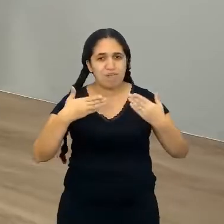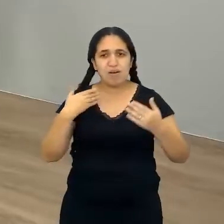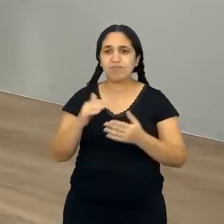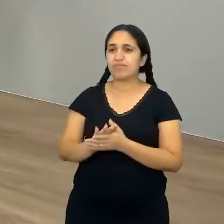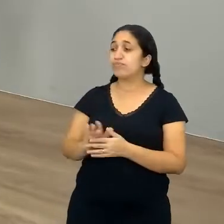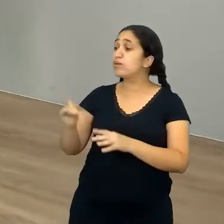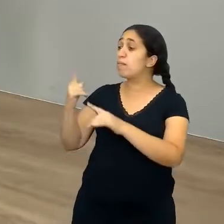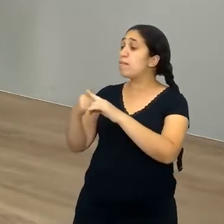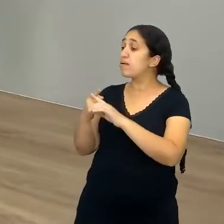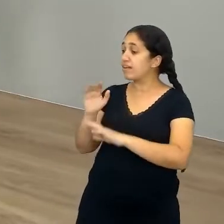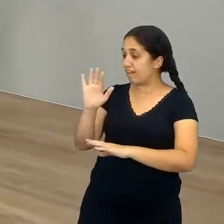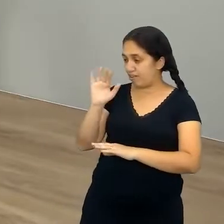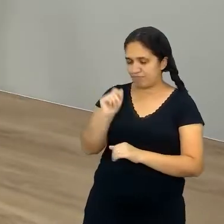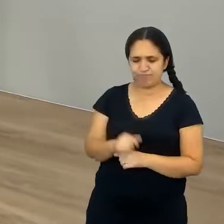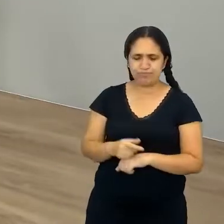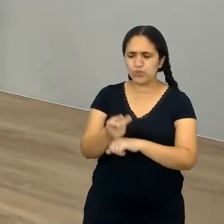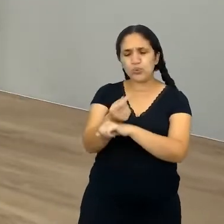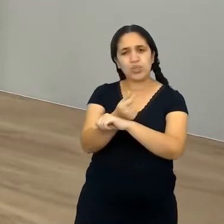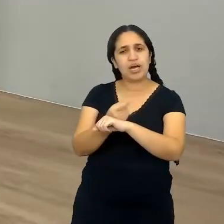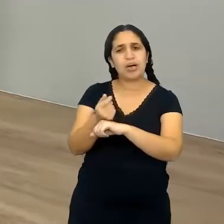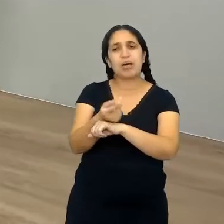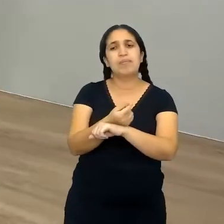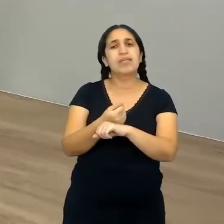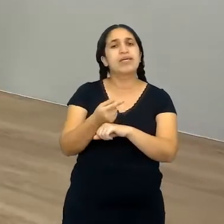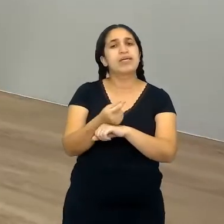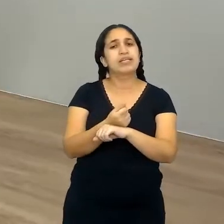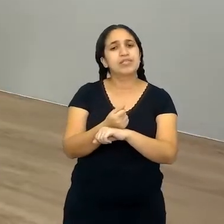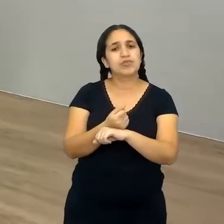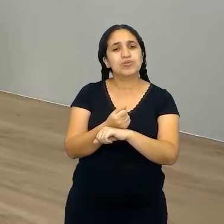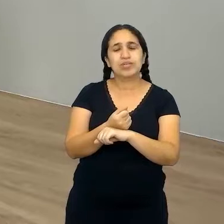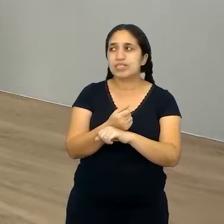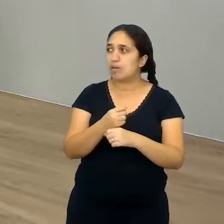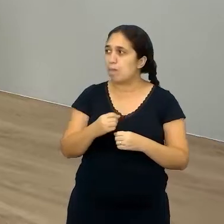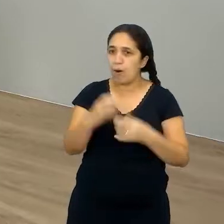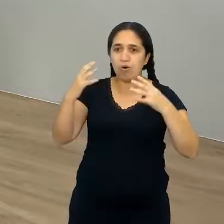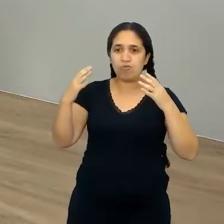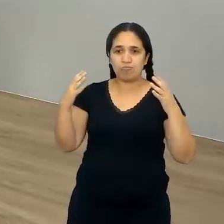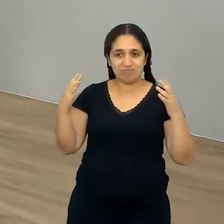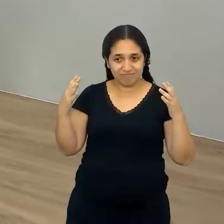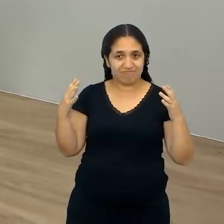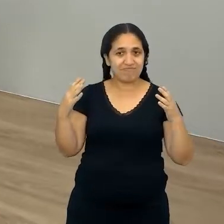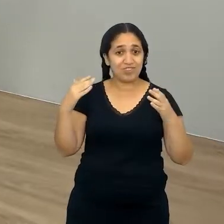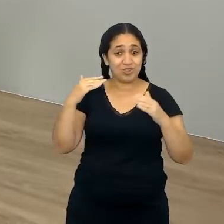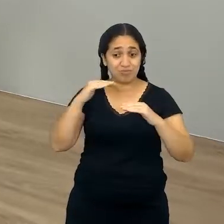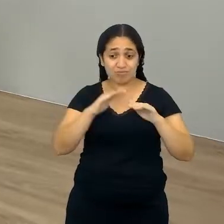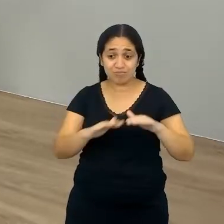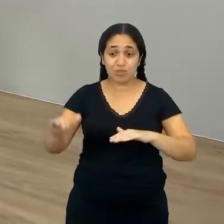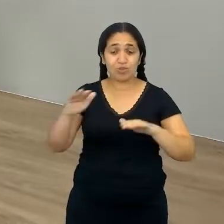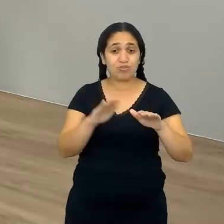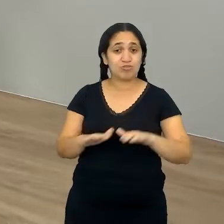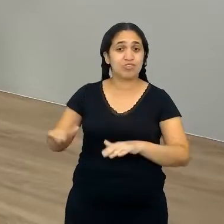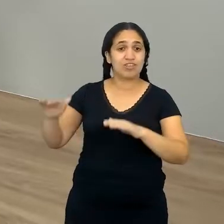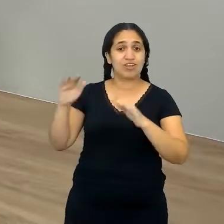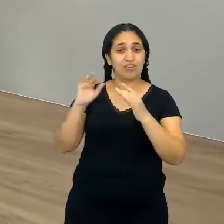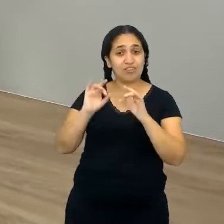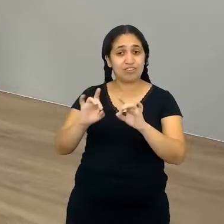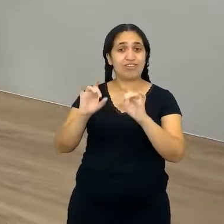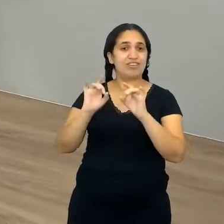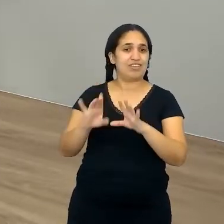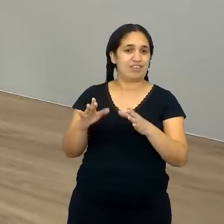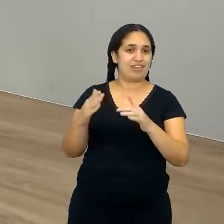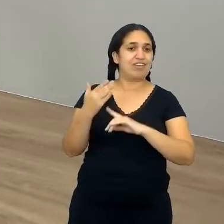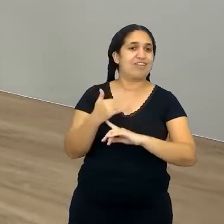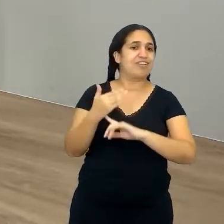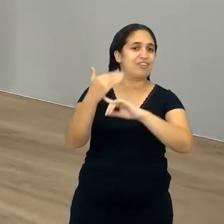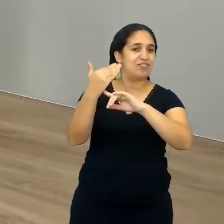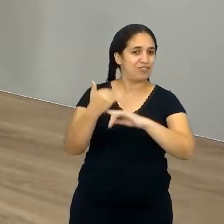no capitalismo a gente teve essa explosão de produção técnica e